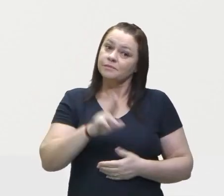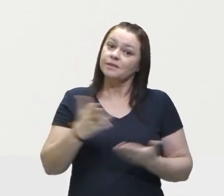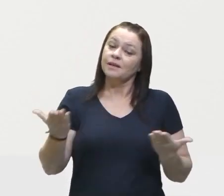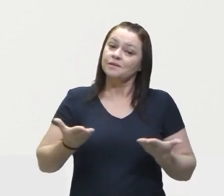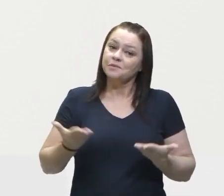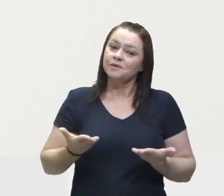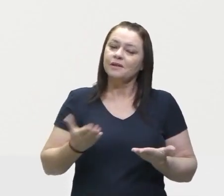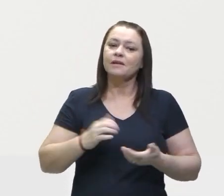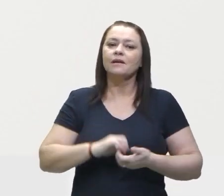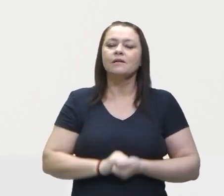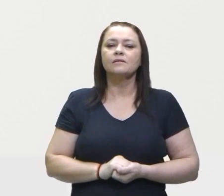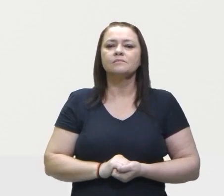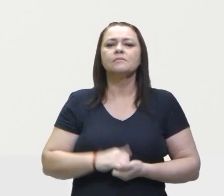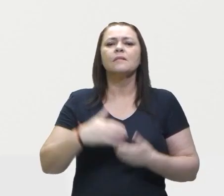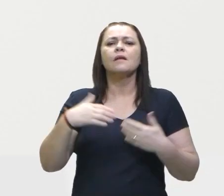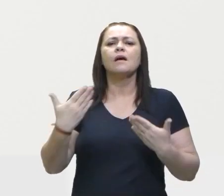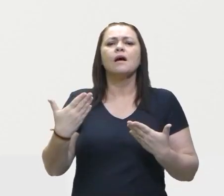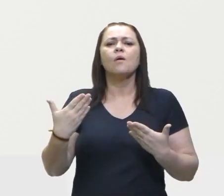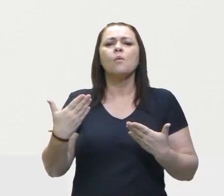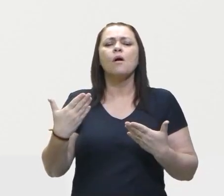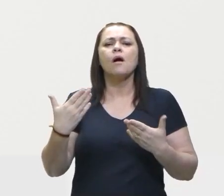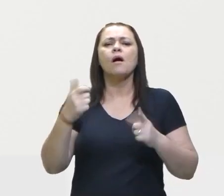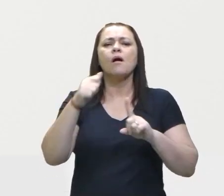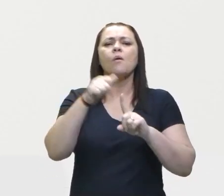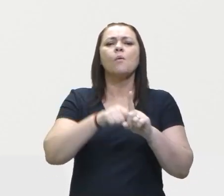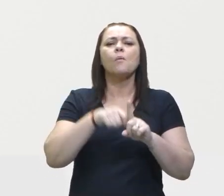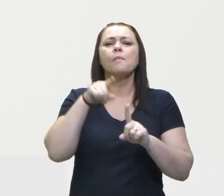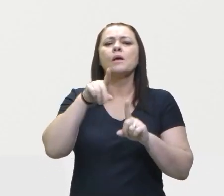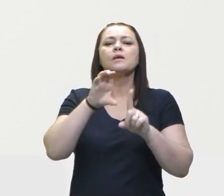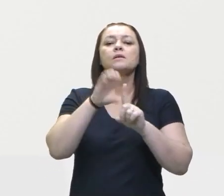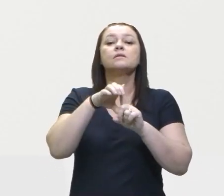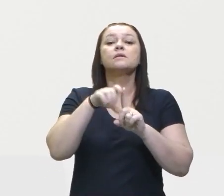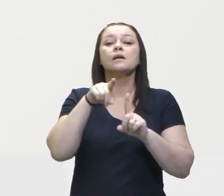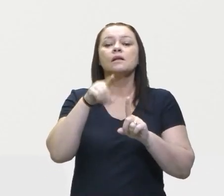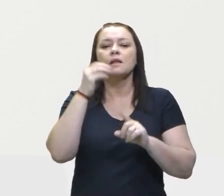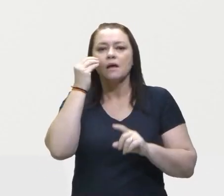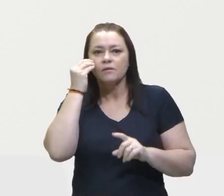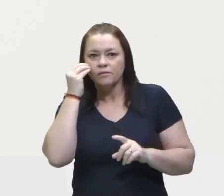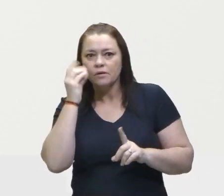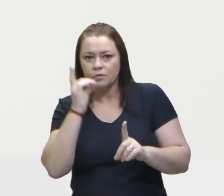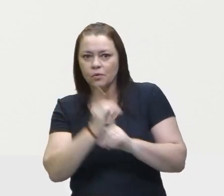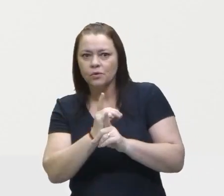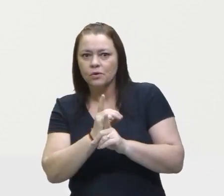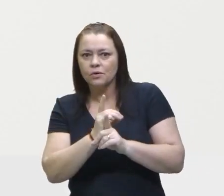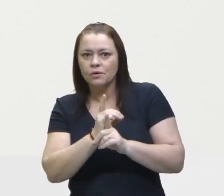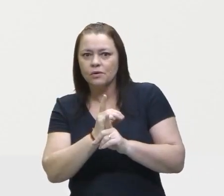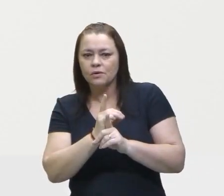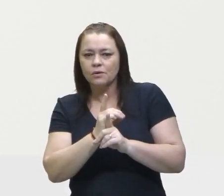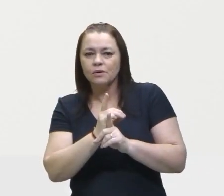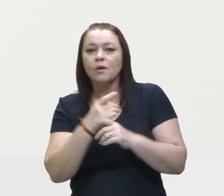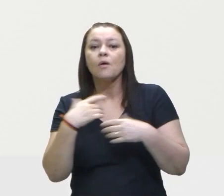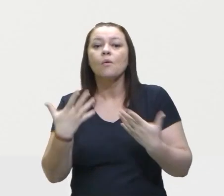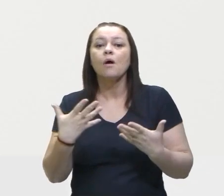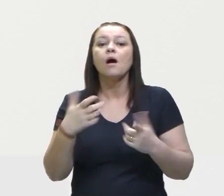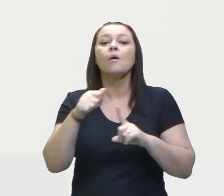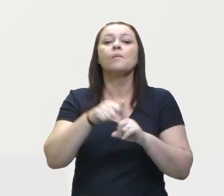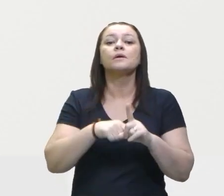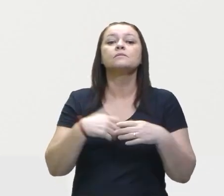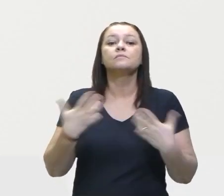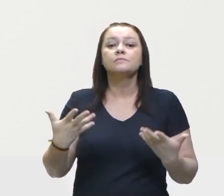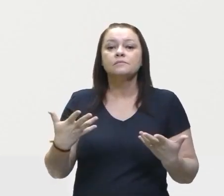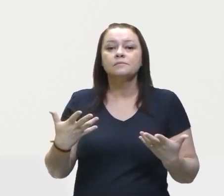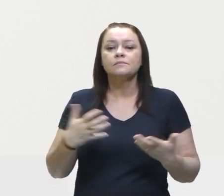aqui. De qual mês é o calendário? Olhou lá? Viu onde era o mês do calendário? Qual é o mês?